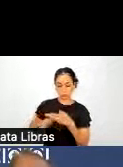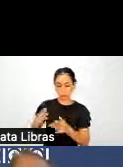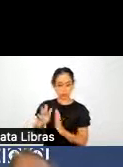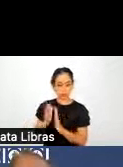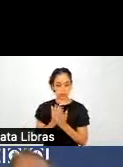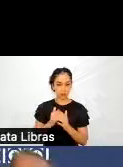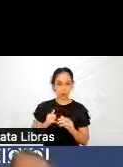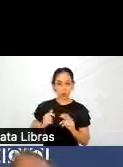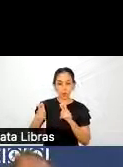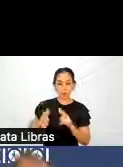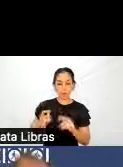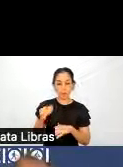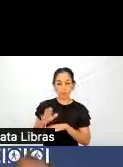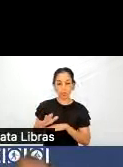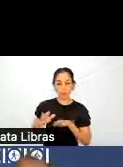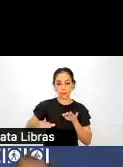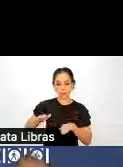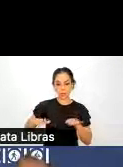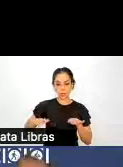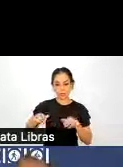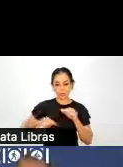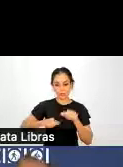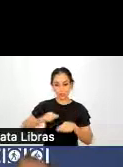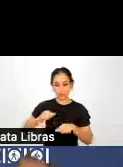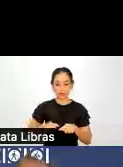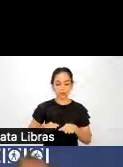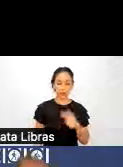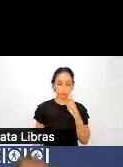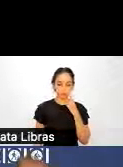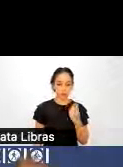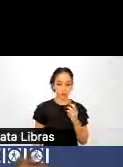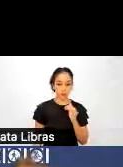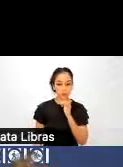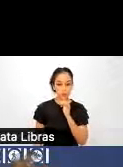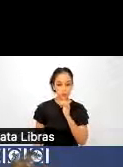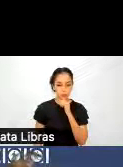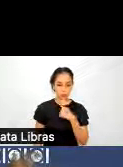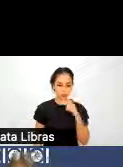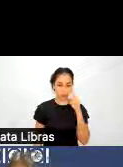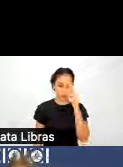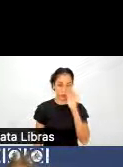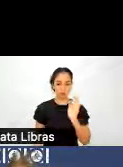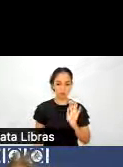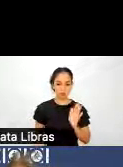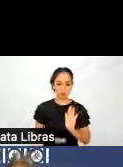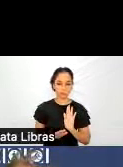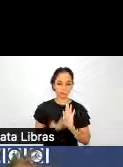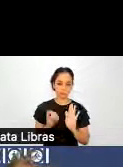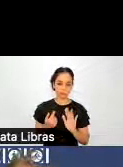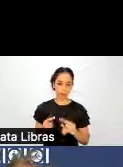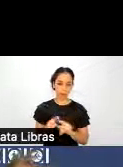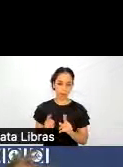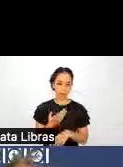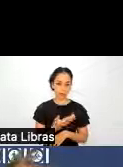E aqui o exemplo de um dos parklets instalado, inclusive esse parklet, que eu me lembro, já foi até retirado. Mas isso aqui foi